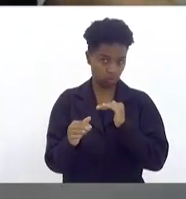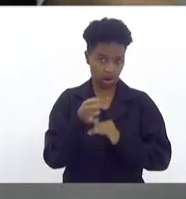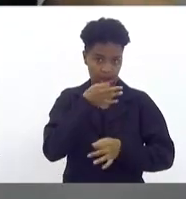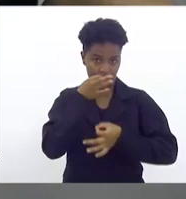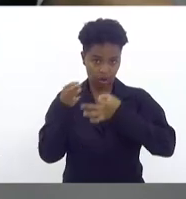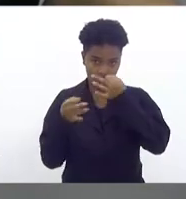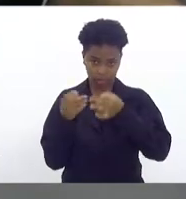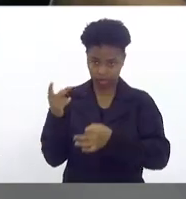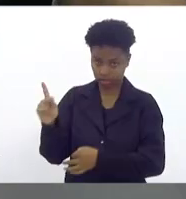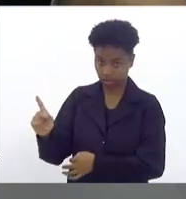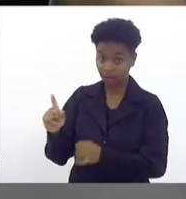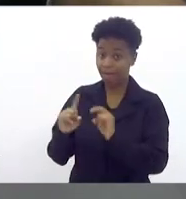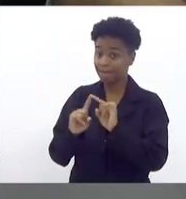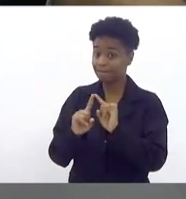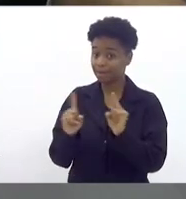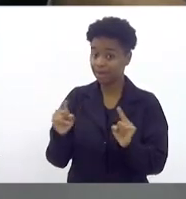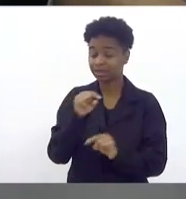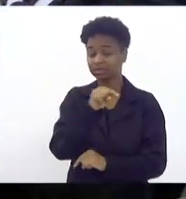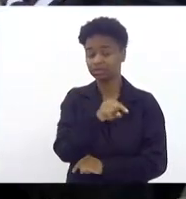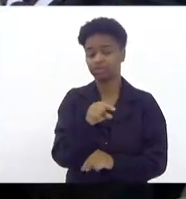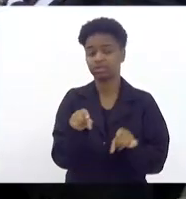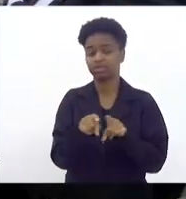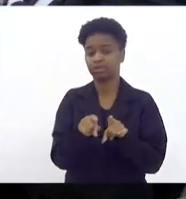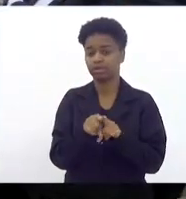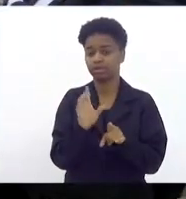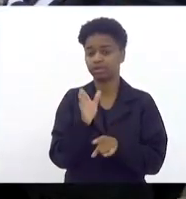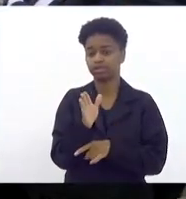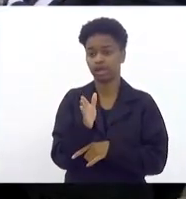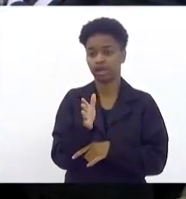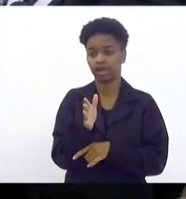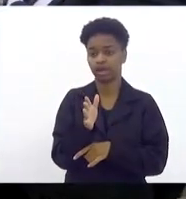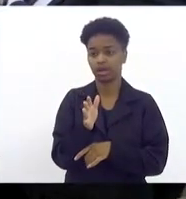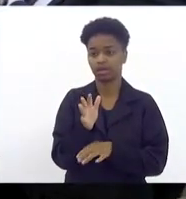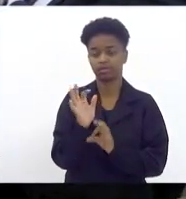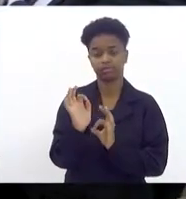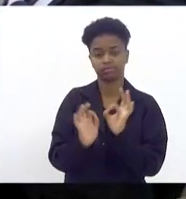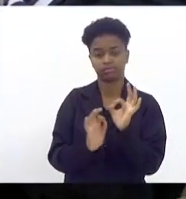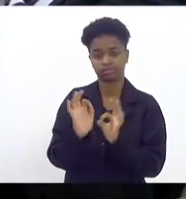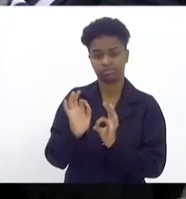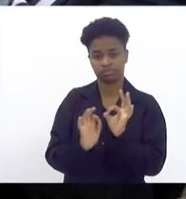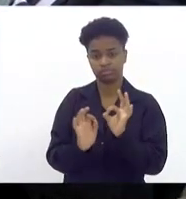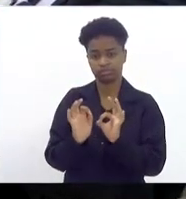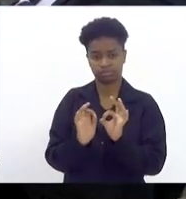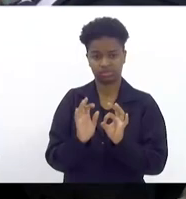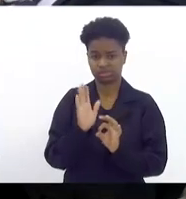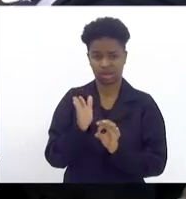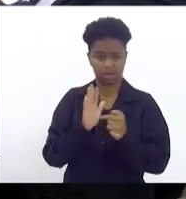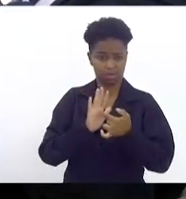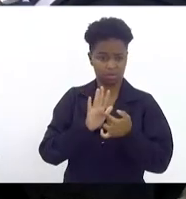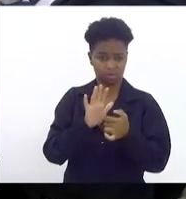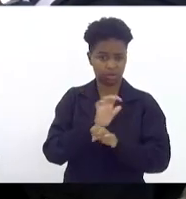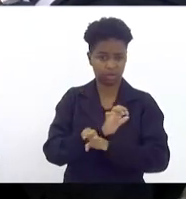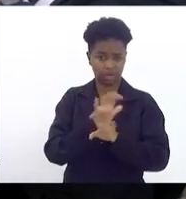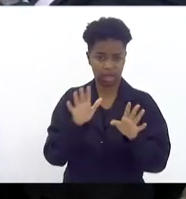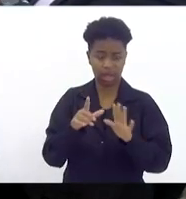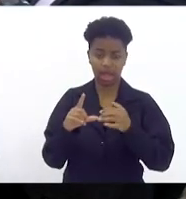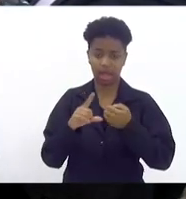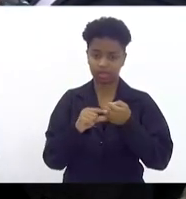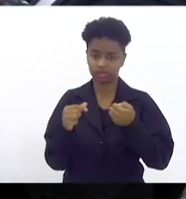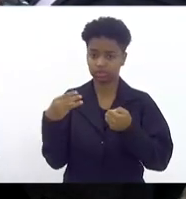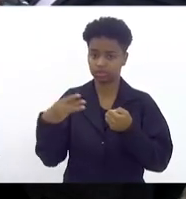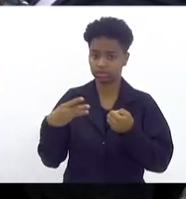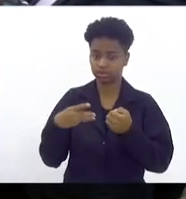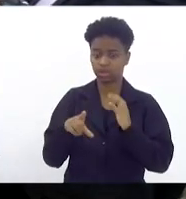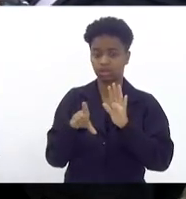argumentos, o fato é que essa matéria também já foi regulamentada expressamente no artigo 3º da Lei